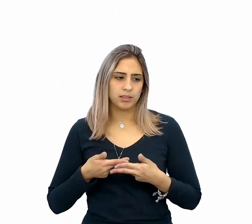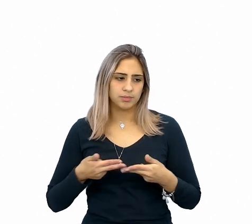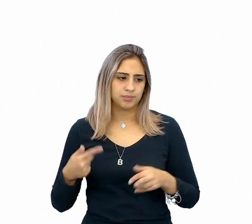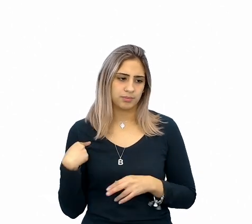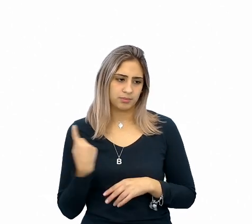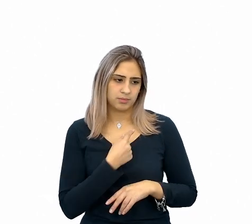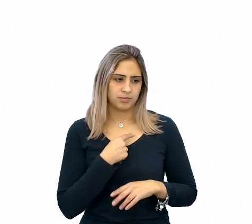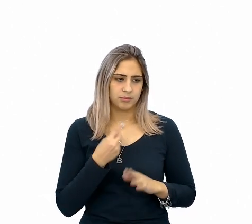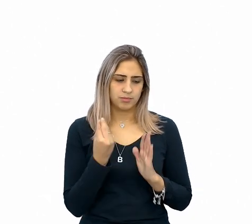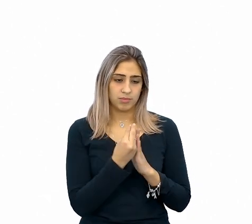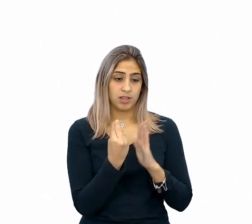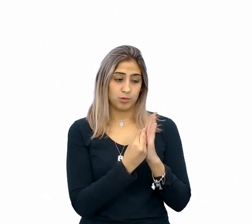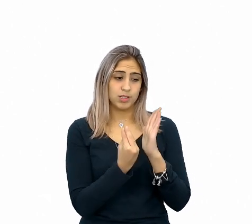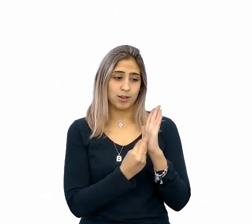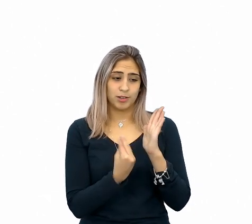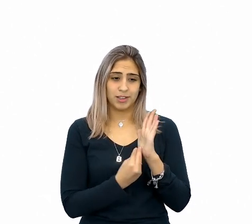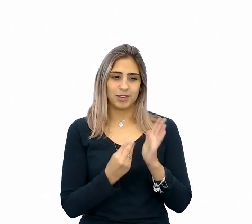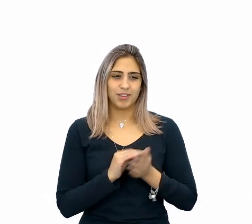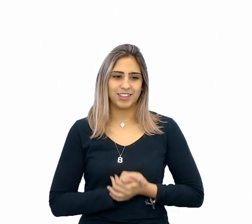esse registro.